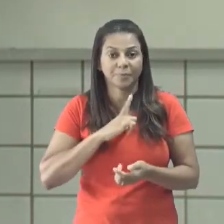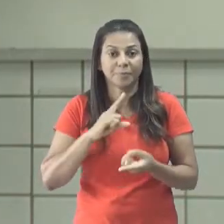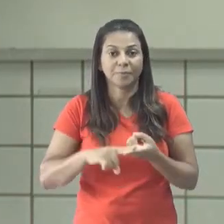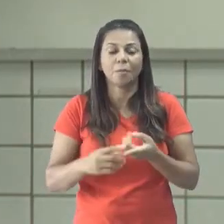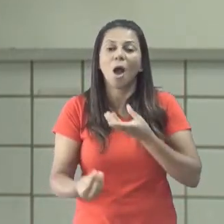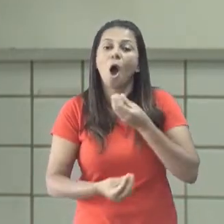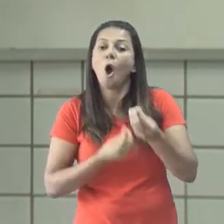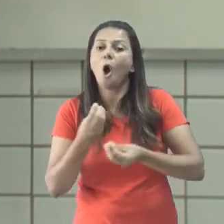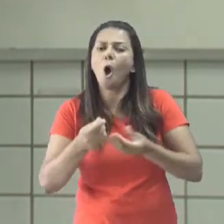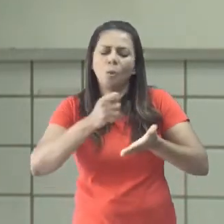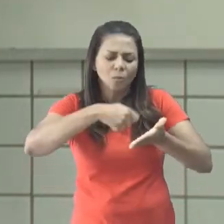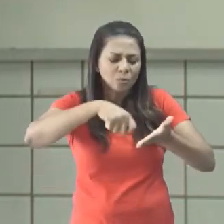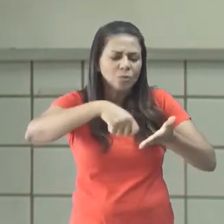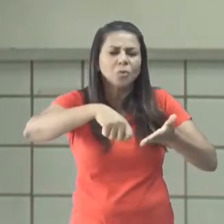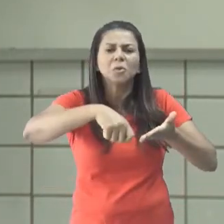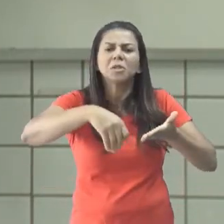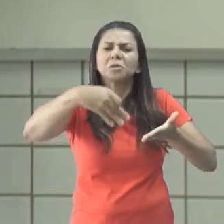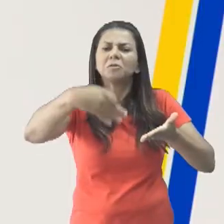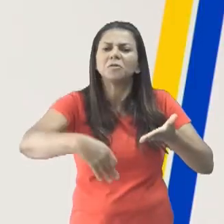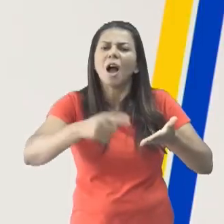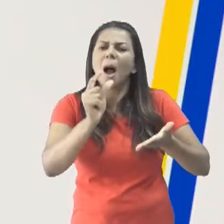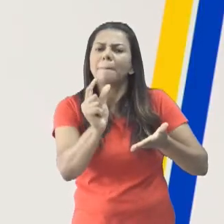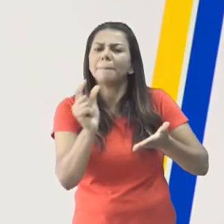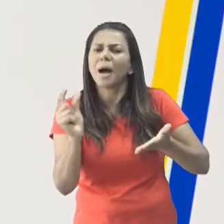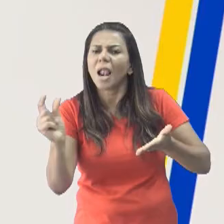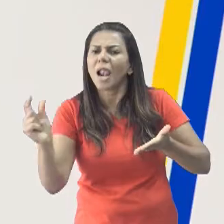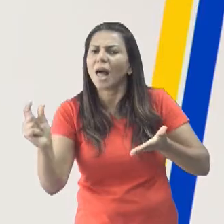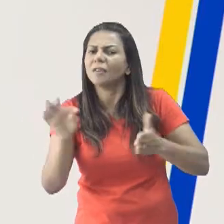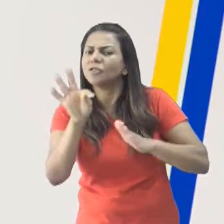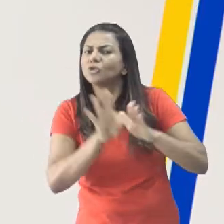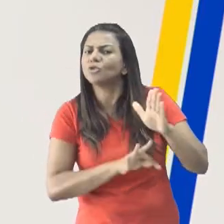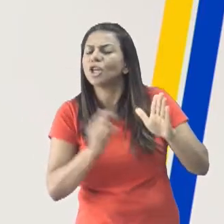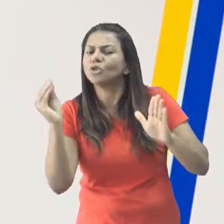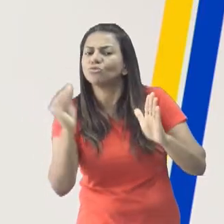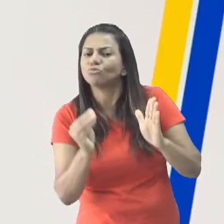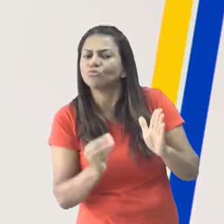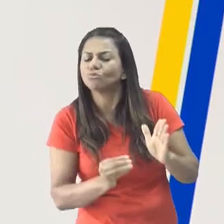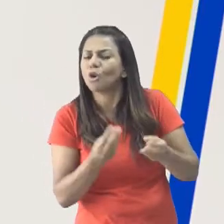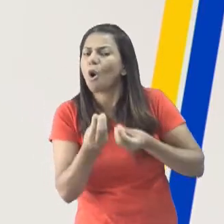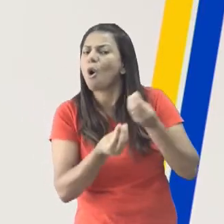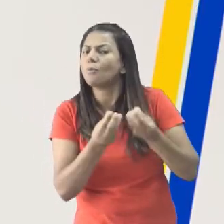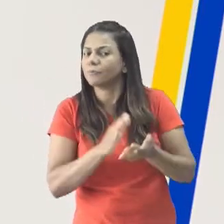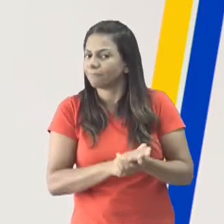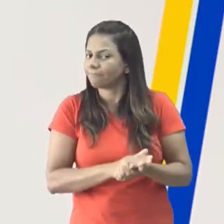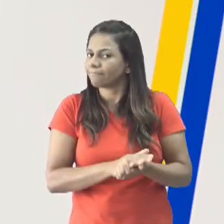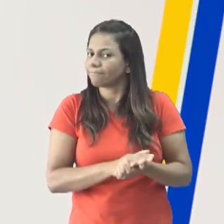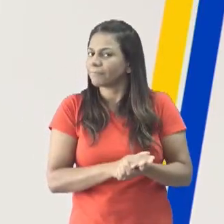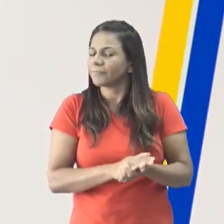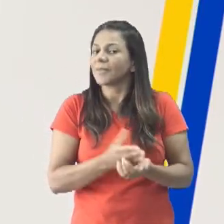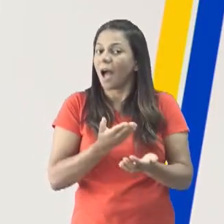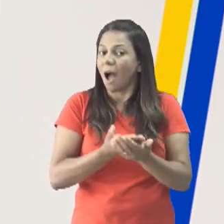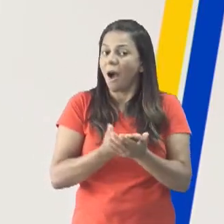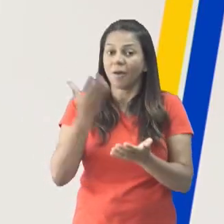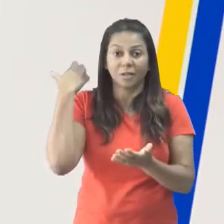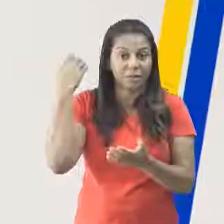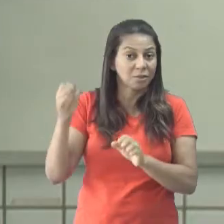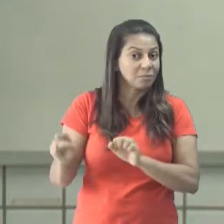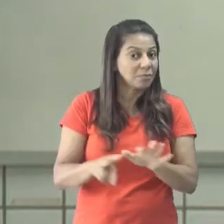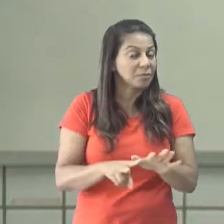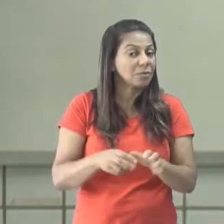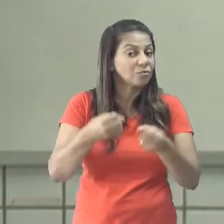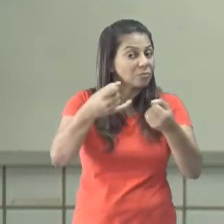Como escrever, então, determinadas palavras em um texto? Este foi o motivo da aula da semana passada. E